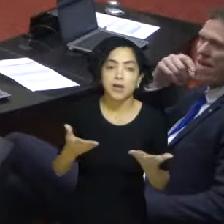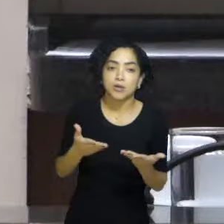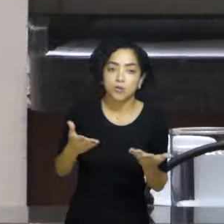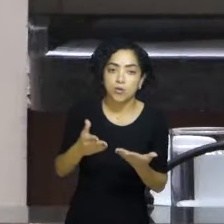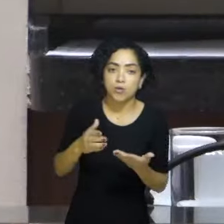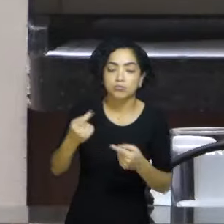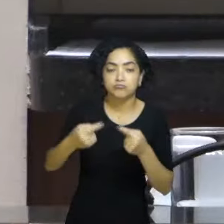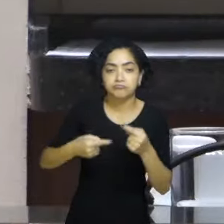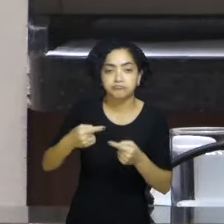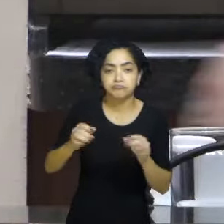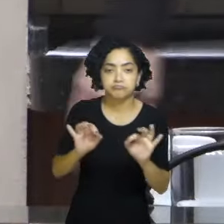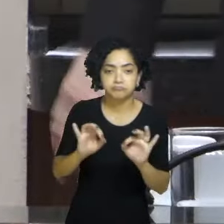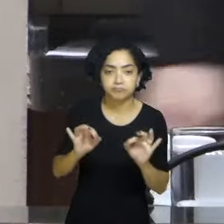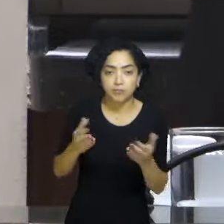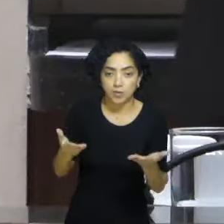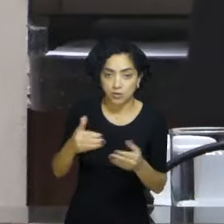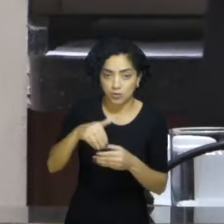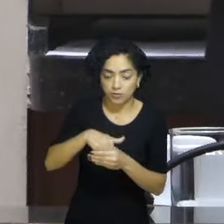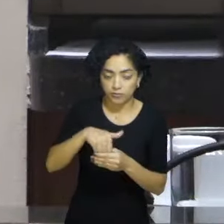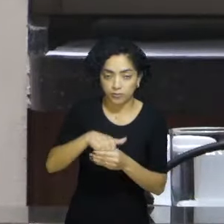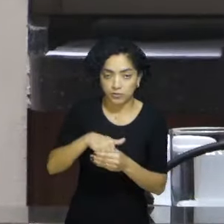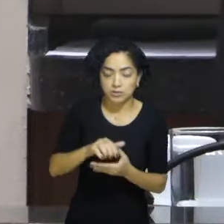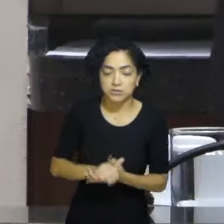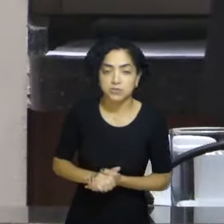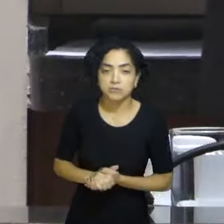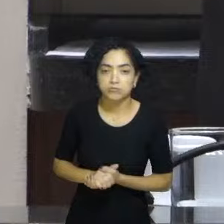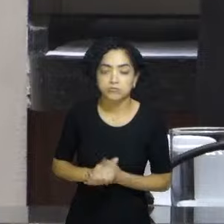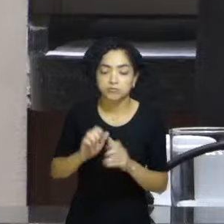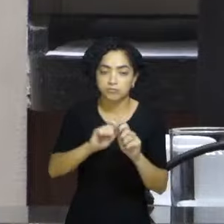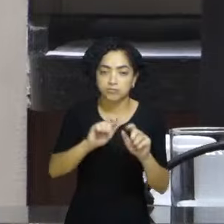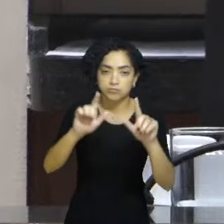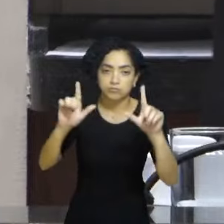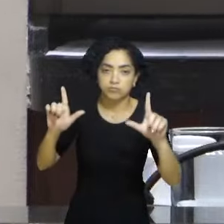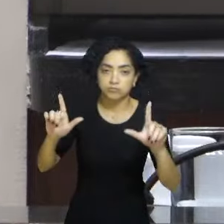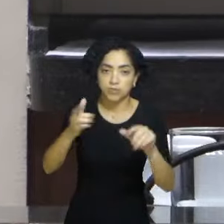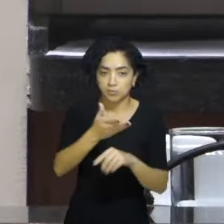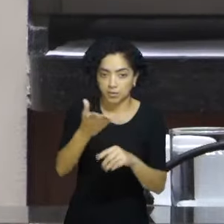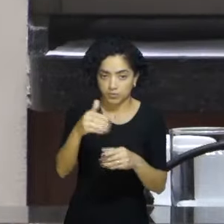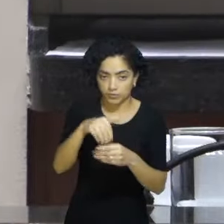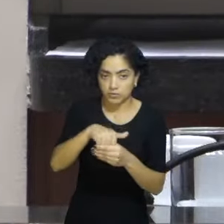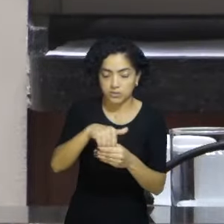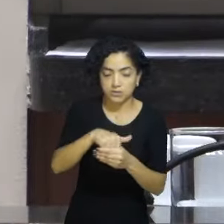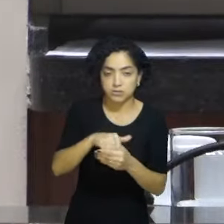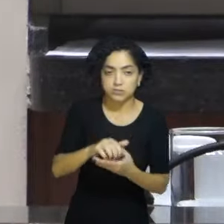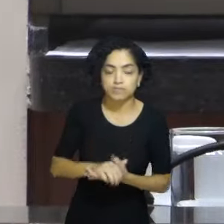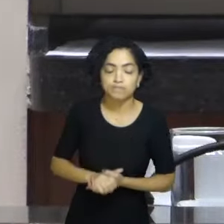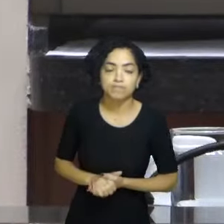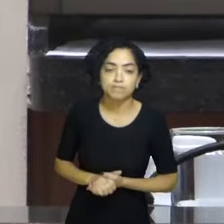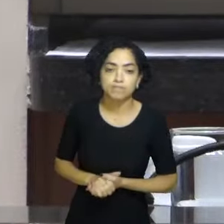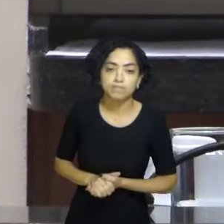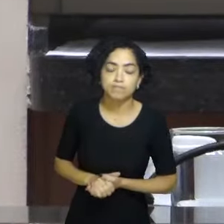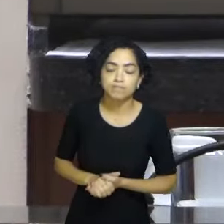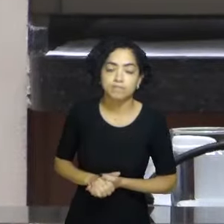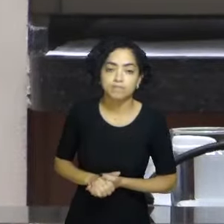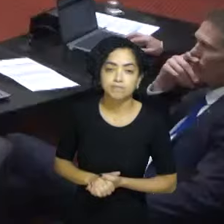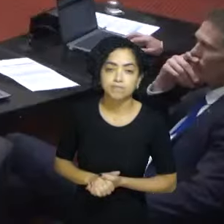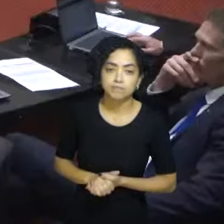quem queira discutir, em votação. Peço à assessoria que abra o sistema para que os senhores e senhoras deputadas possam exercer seu direito de voto.